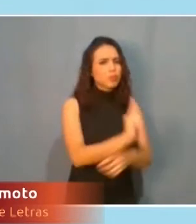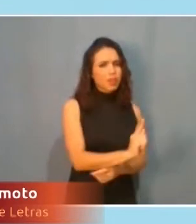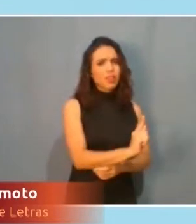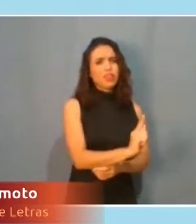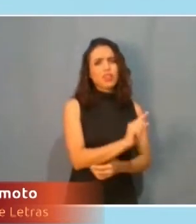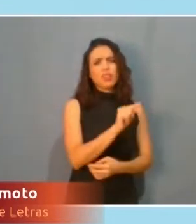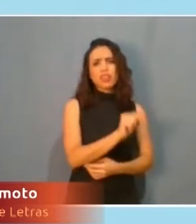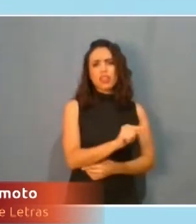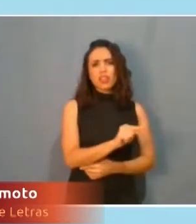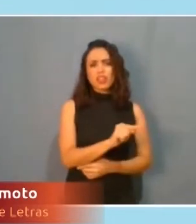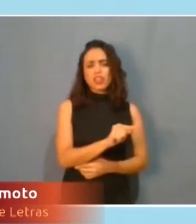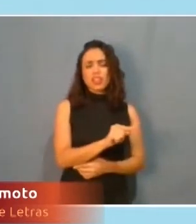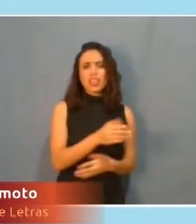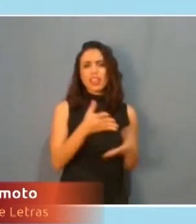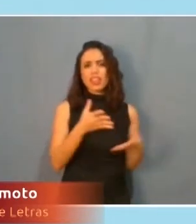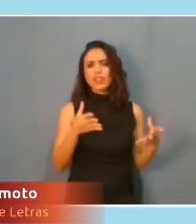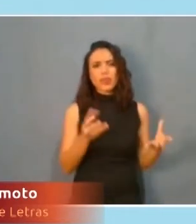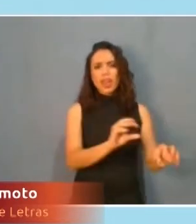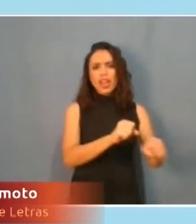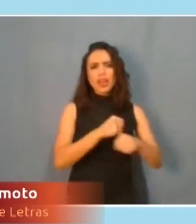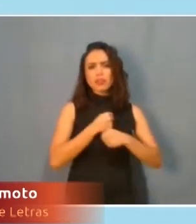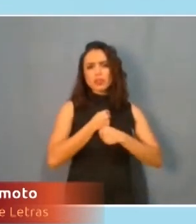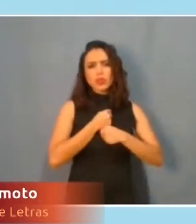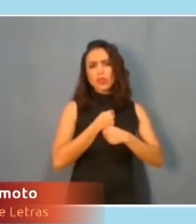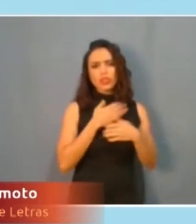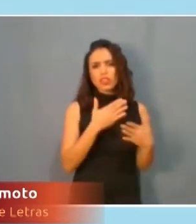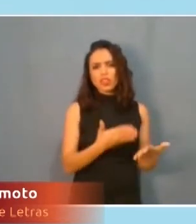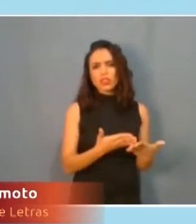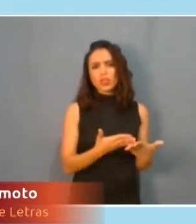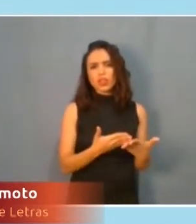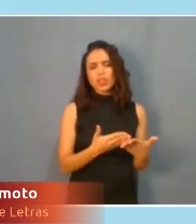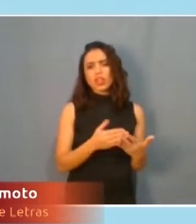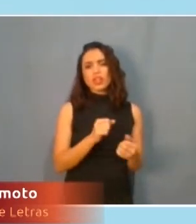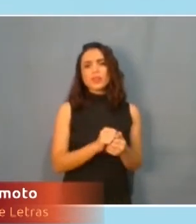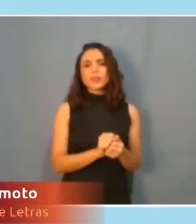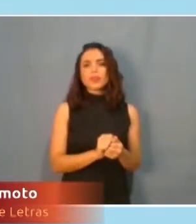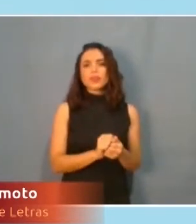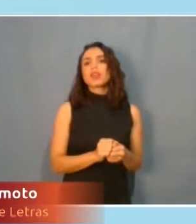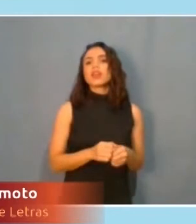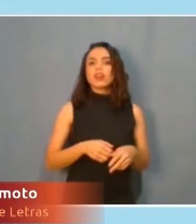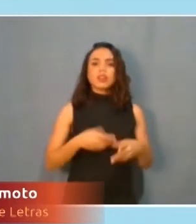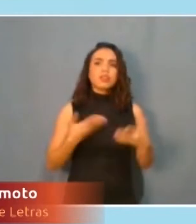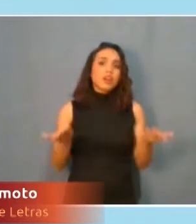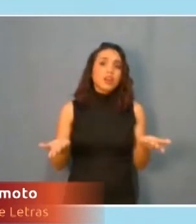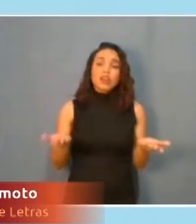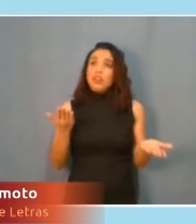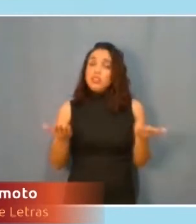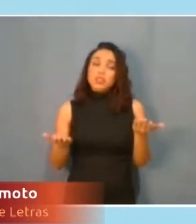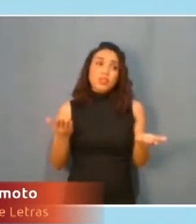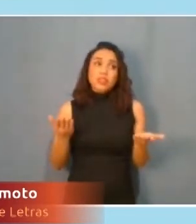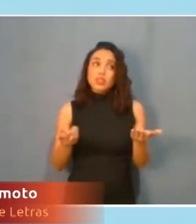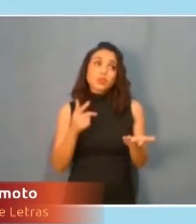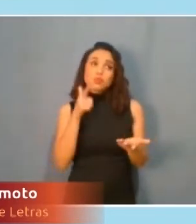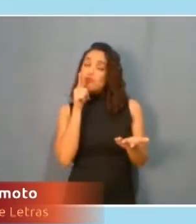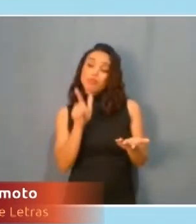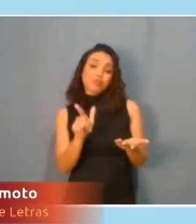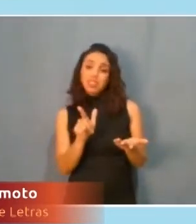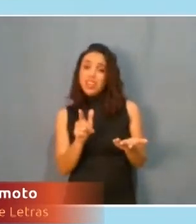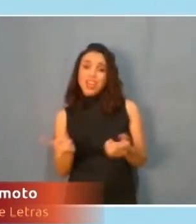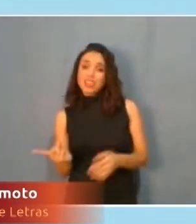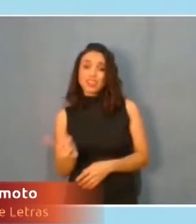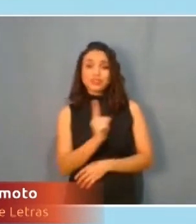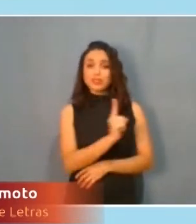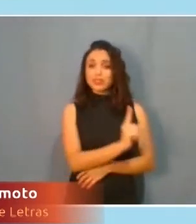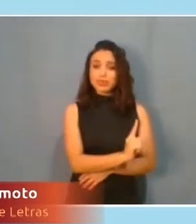é intensivo em capital e não em mão de obra, e nem sempre conseguem migrar para as cidades, estão abandonados